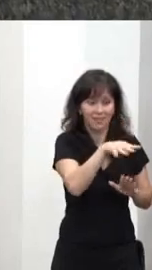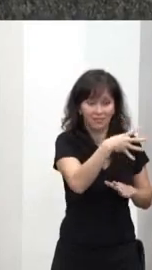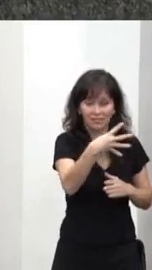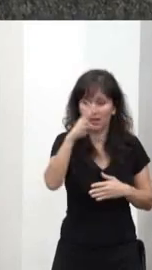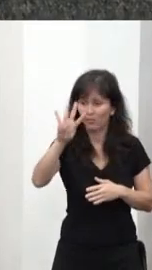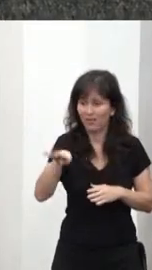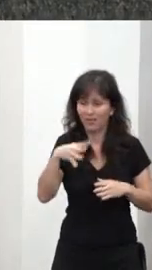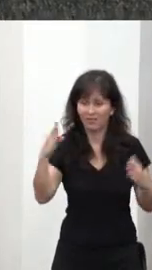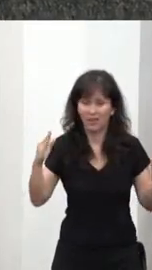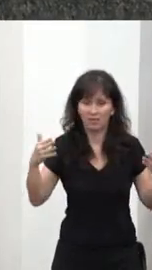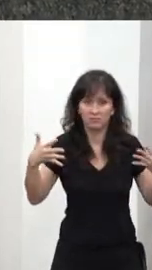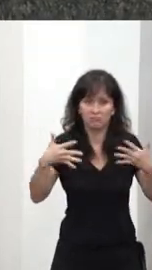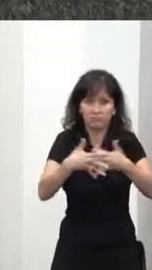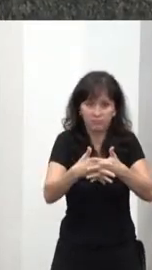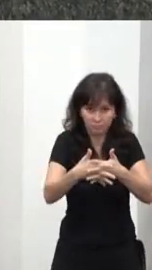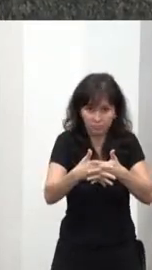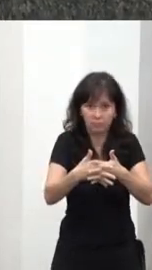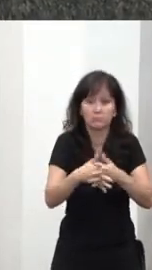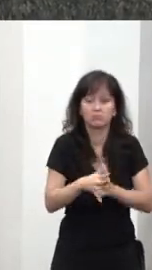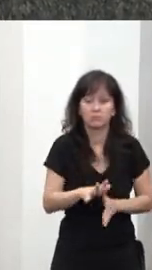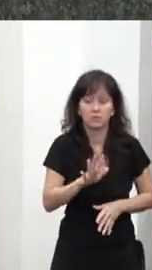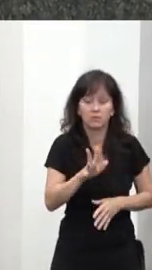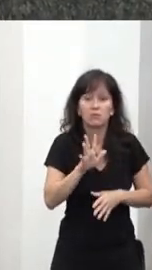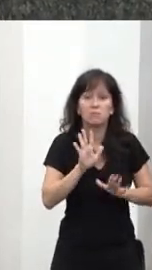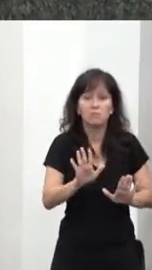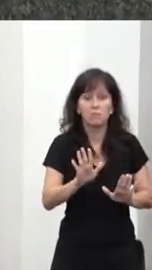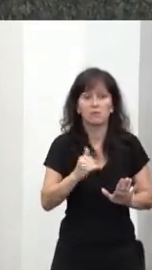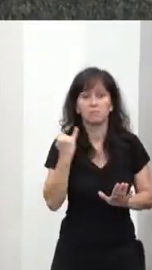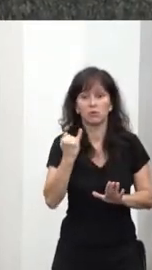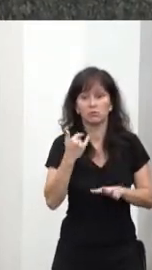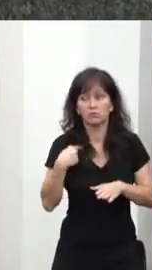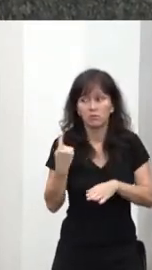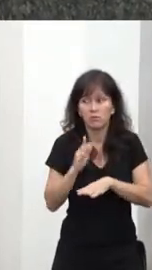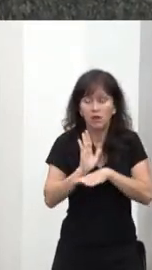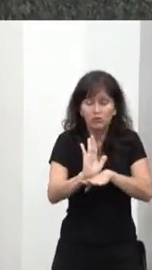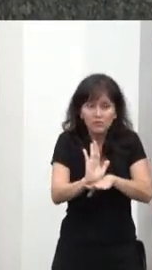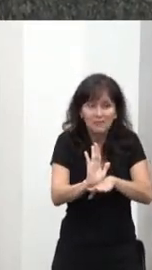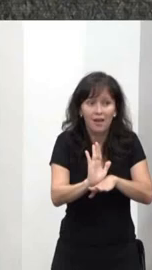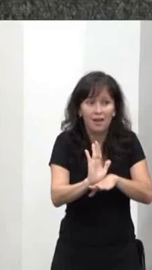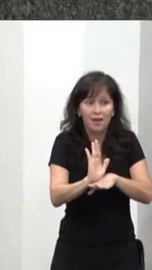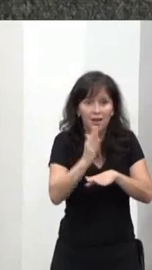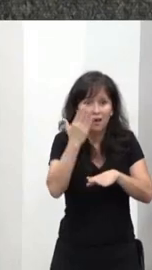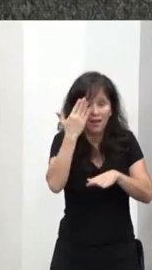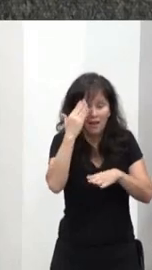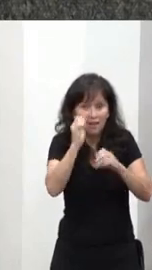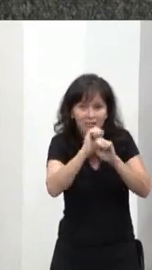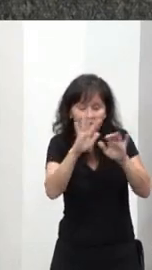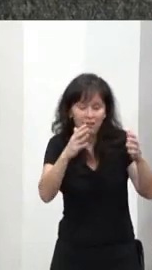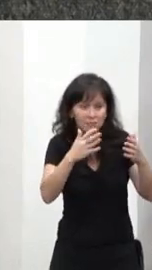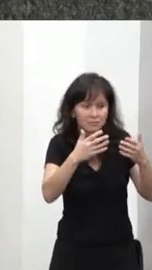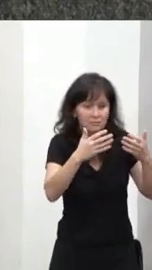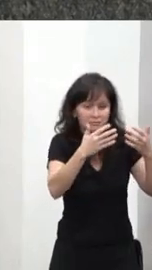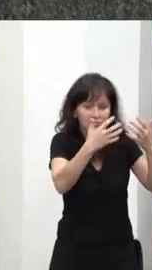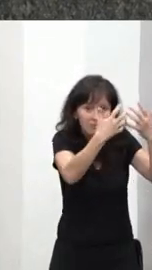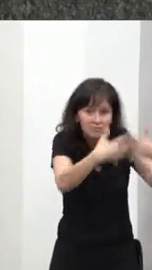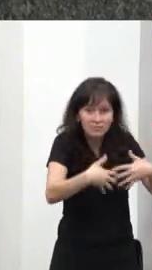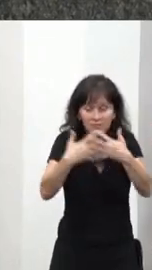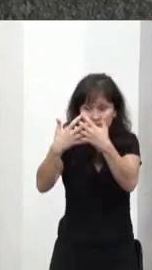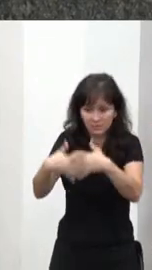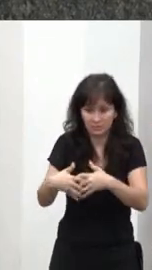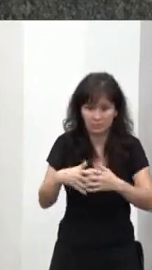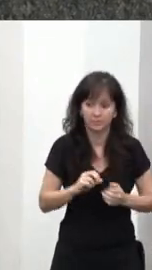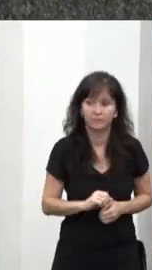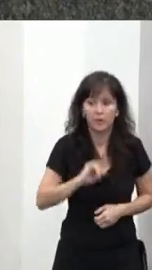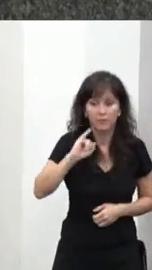muito importante a gente ajudar nesse processo E aí respondendo uma das perguntas do Rafael a gente vai se descolar